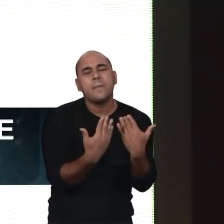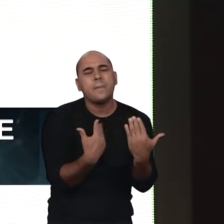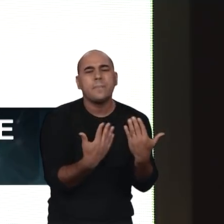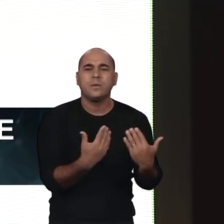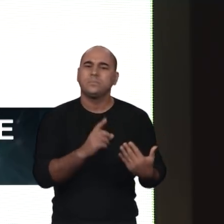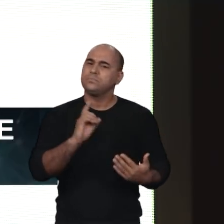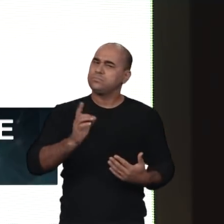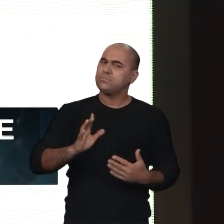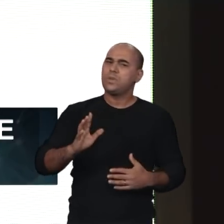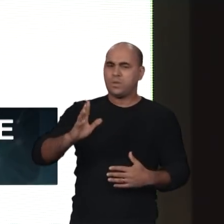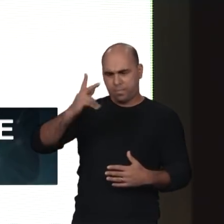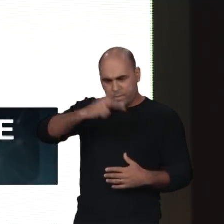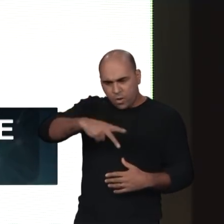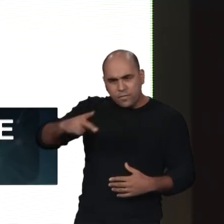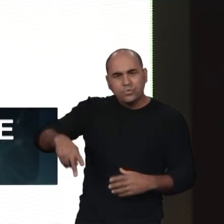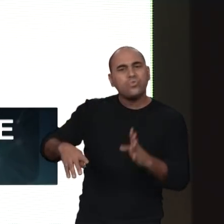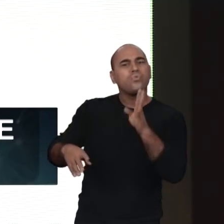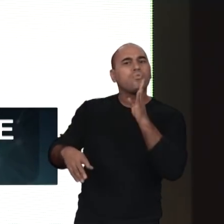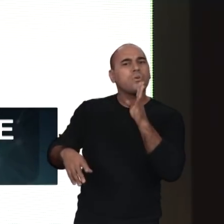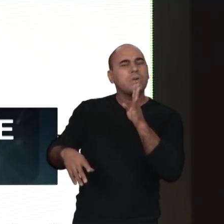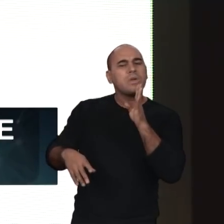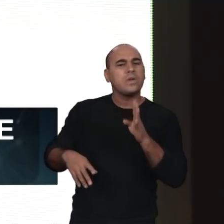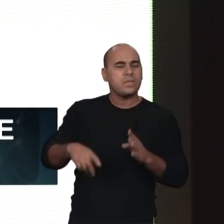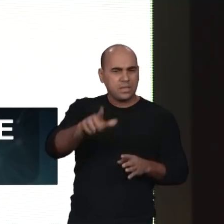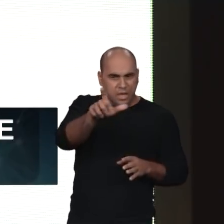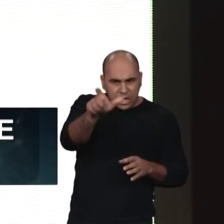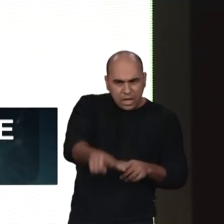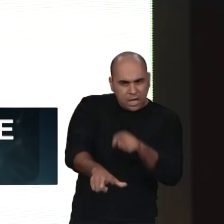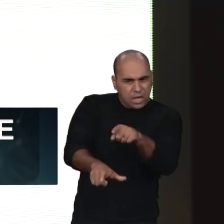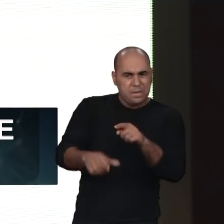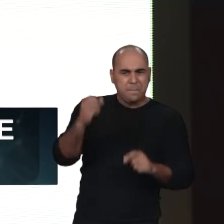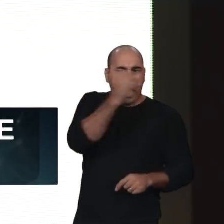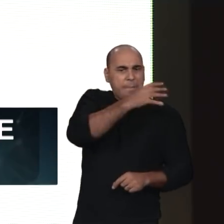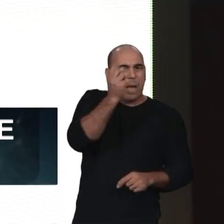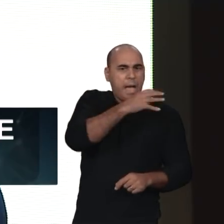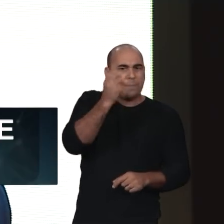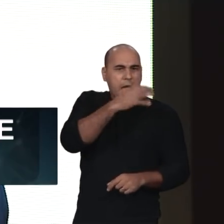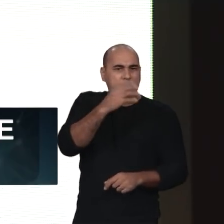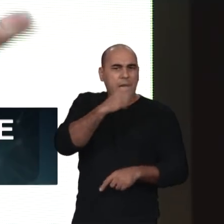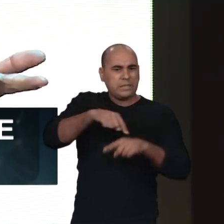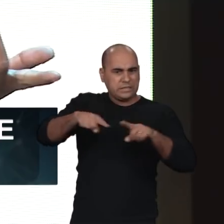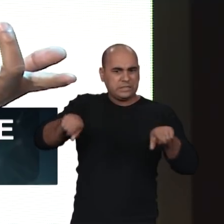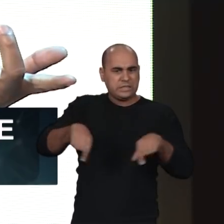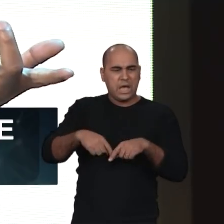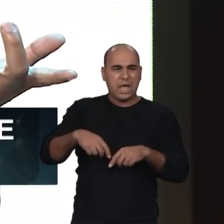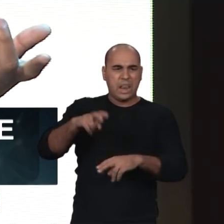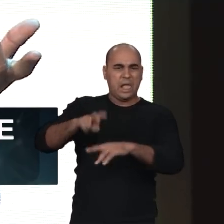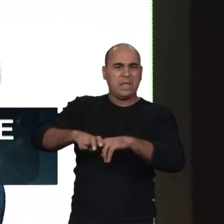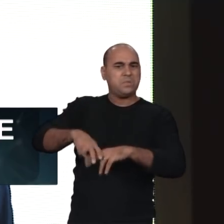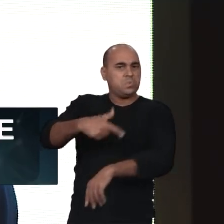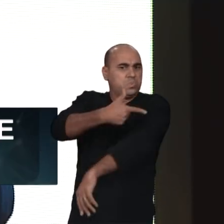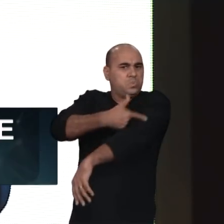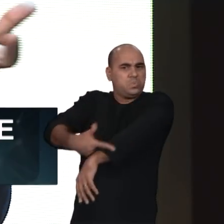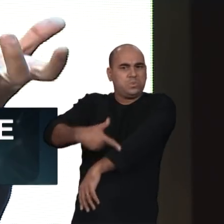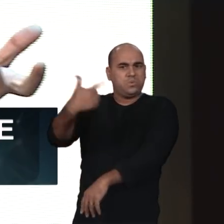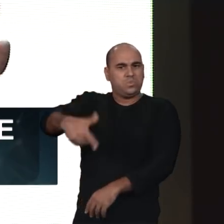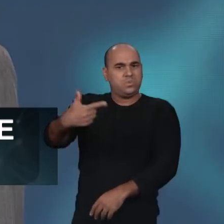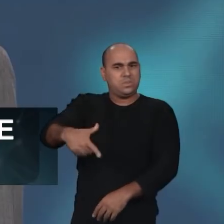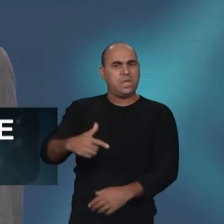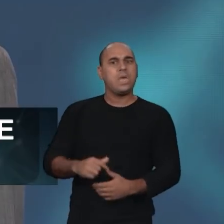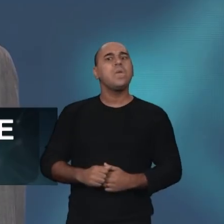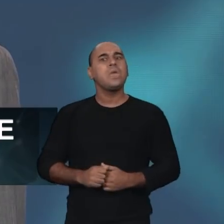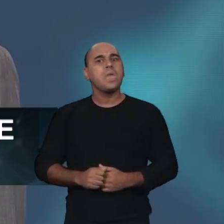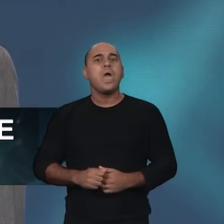quem é professor sabe quantas vezes você recebe aquela criança mal educada em sala de aula, que aliás não é piadinha, muitos pais estão loucos